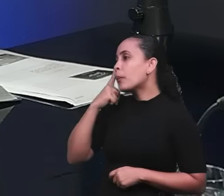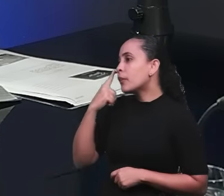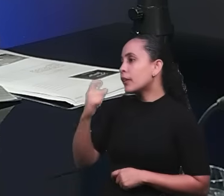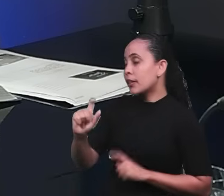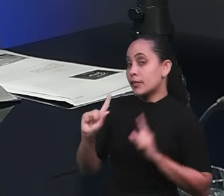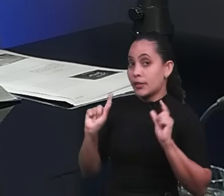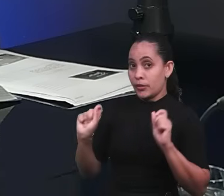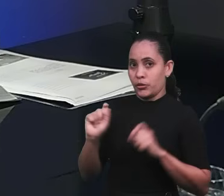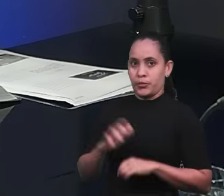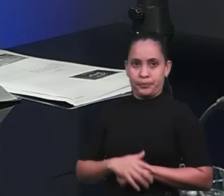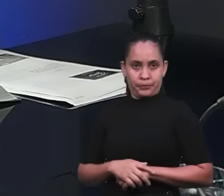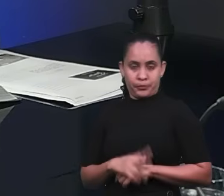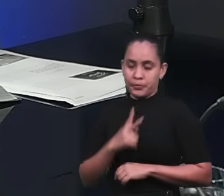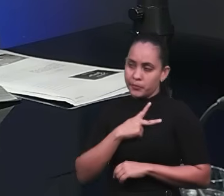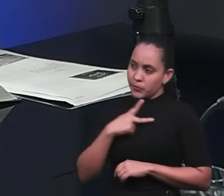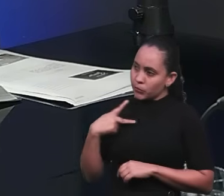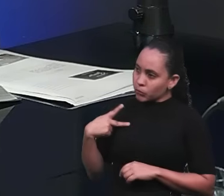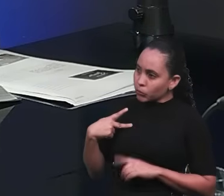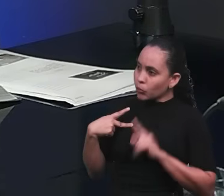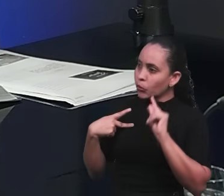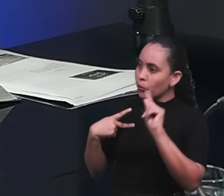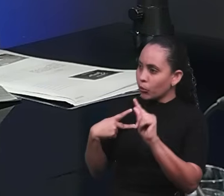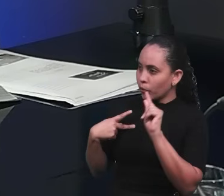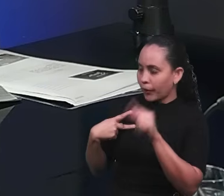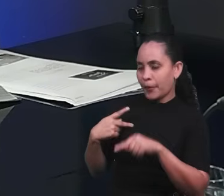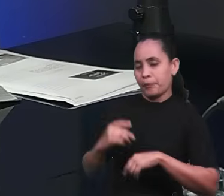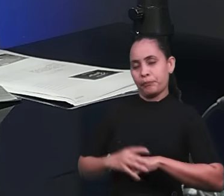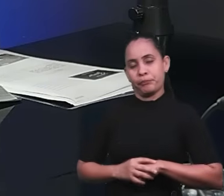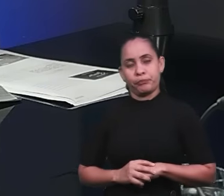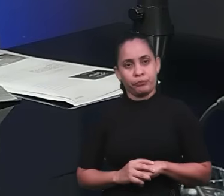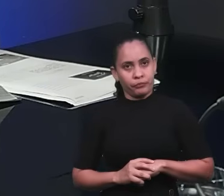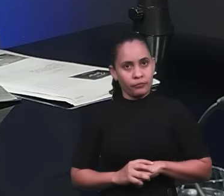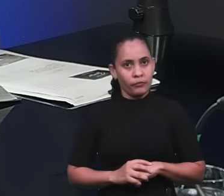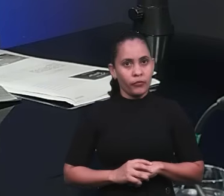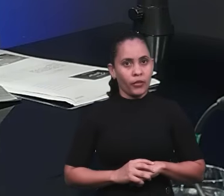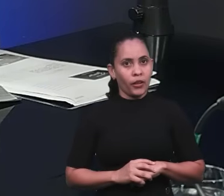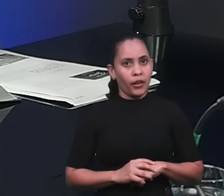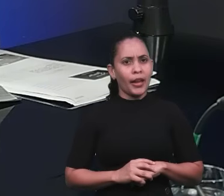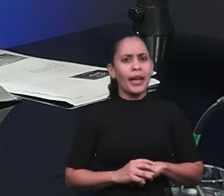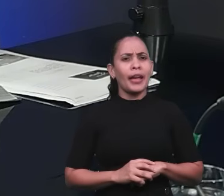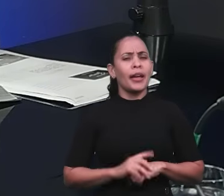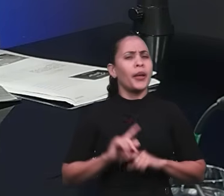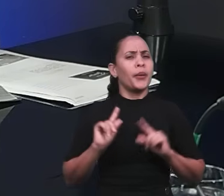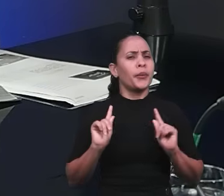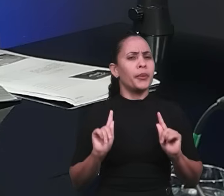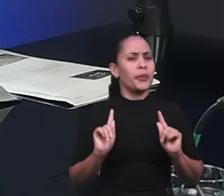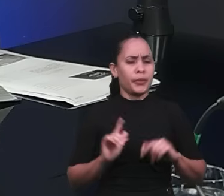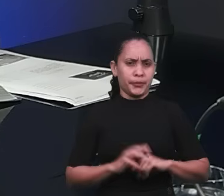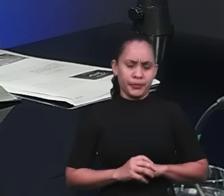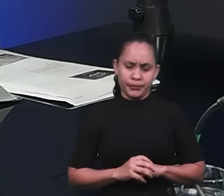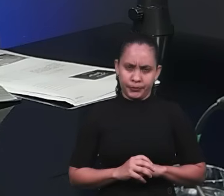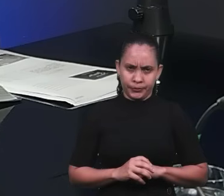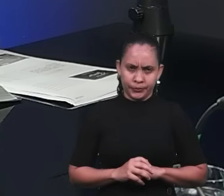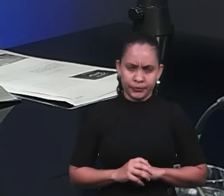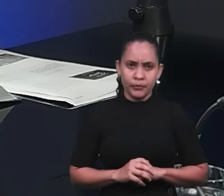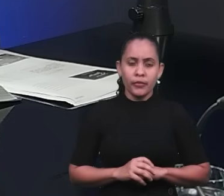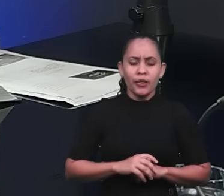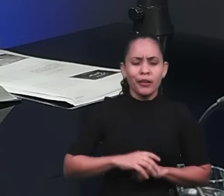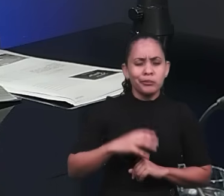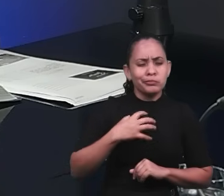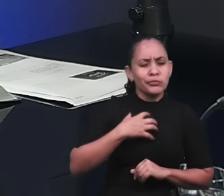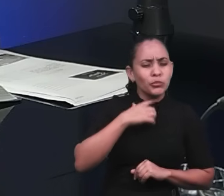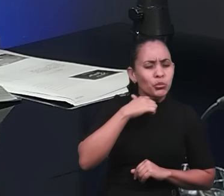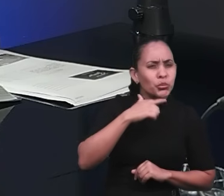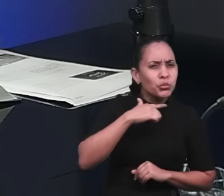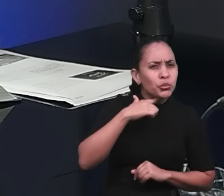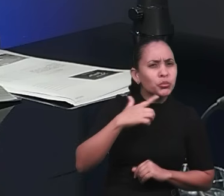interessante, pastor Kleber, a colocação que você fez, porque a grande dúvida do